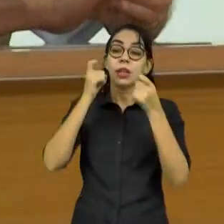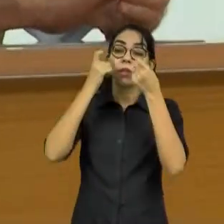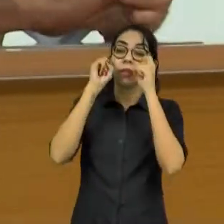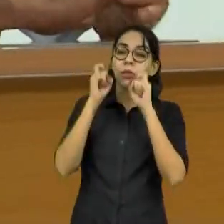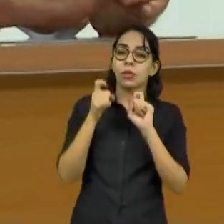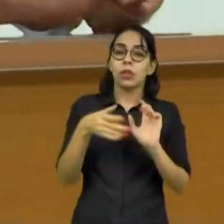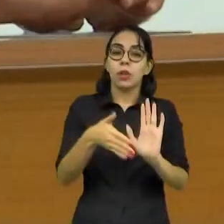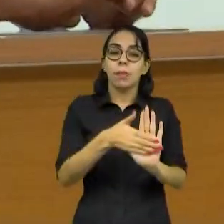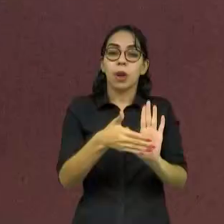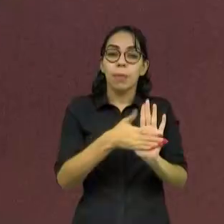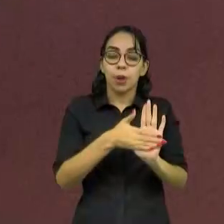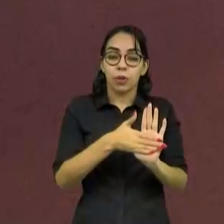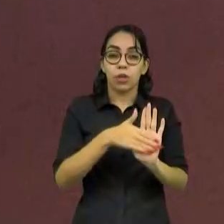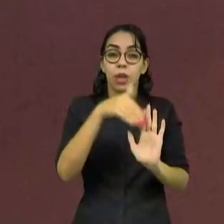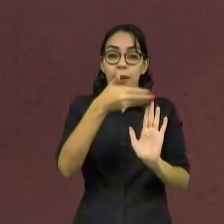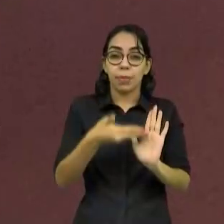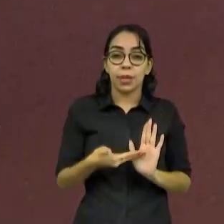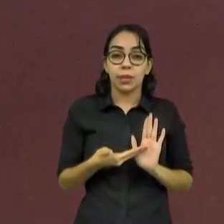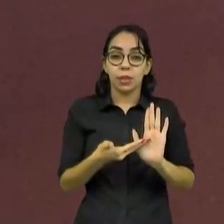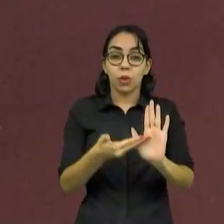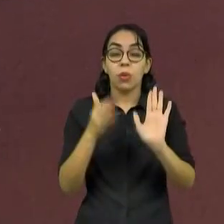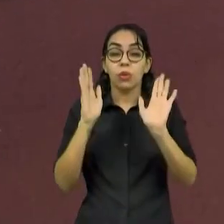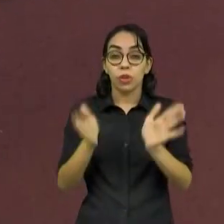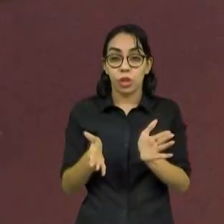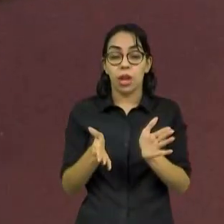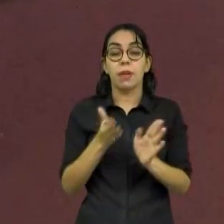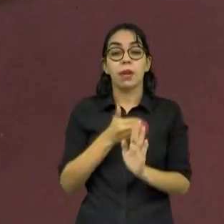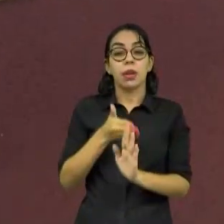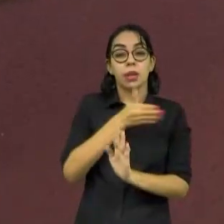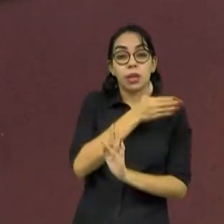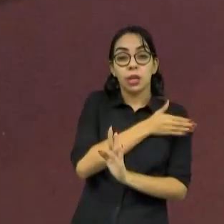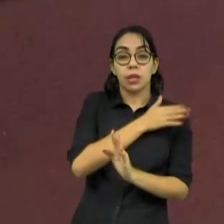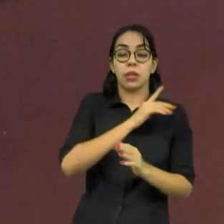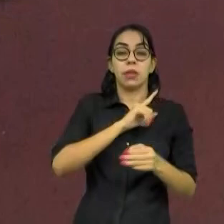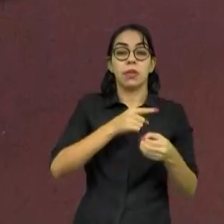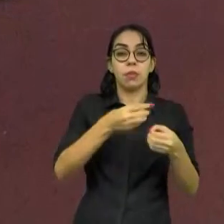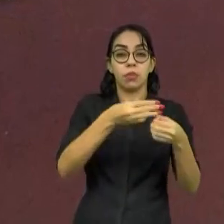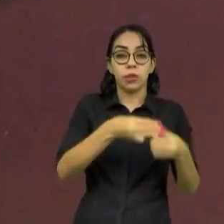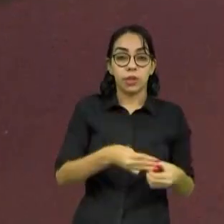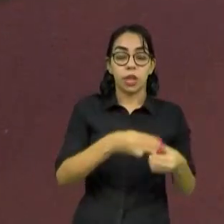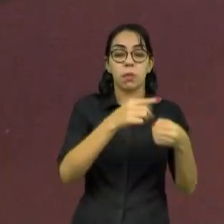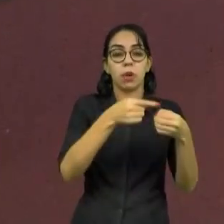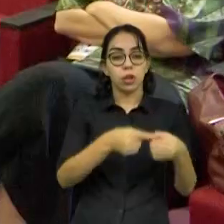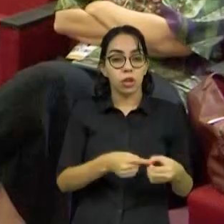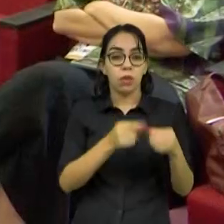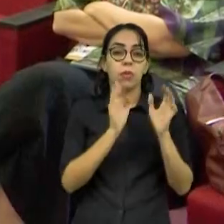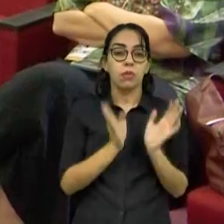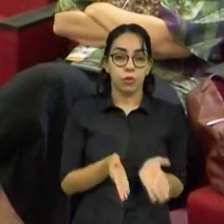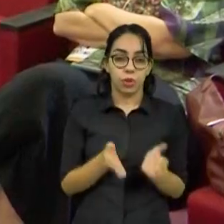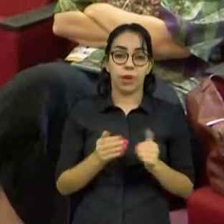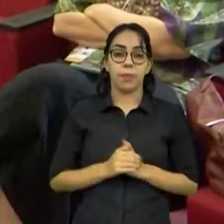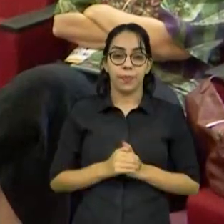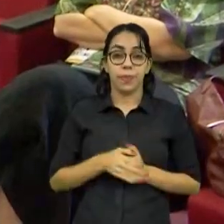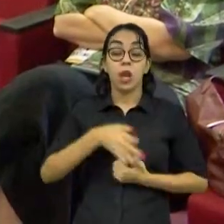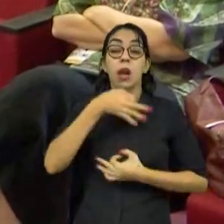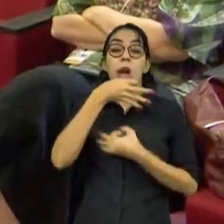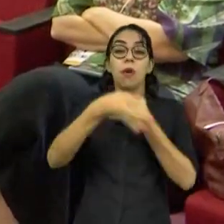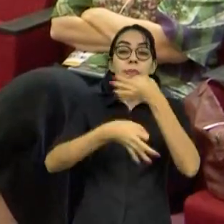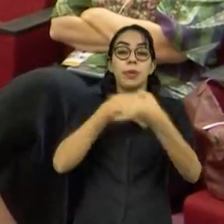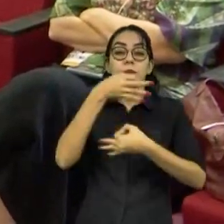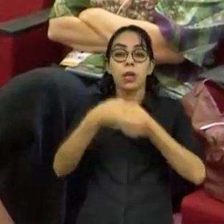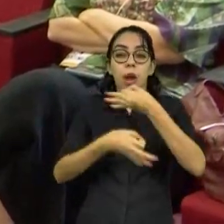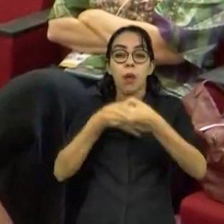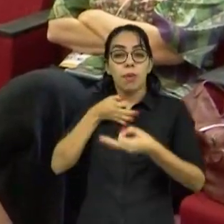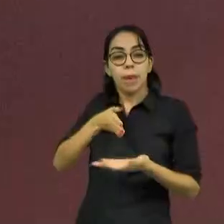propostas apresentadas nos encontros municipais e regionais. E as sugestões aprovadas serão encaminhadas para a